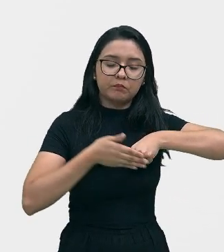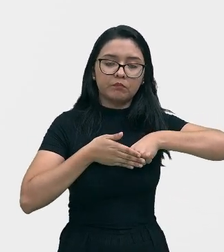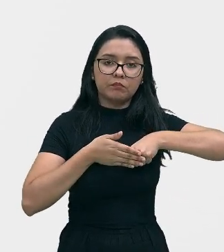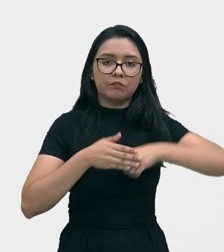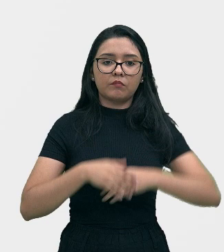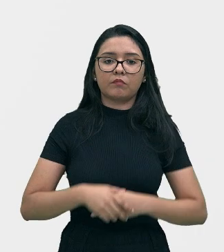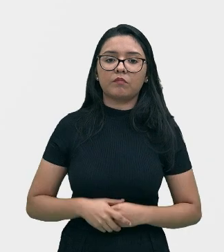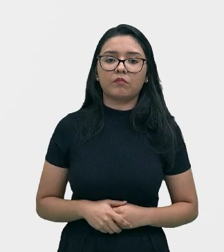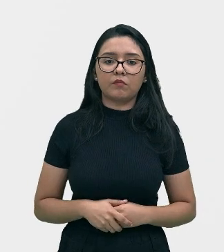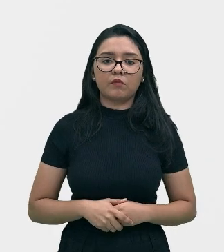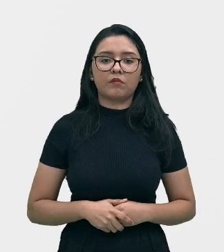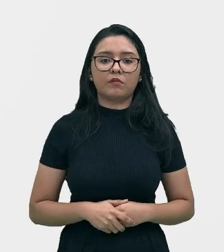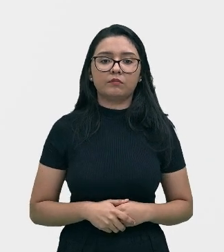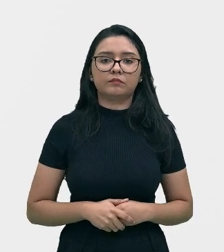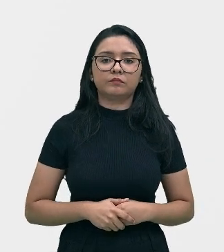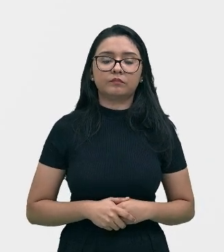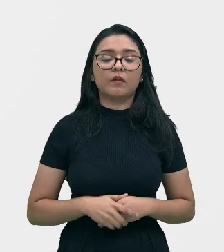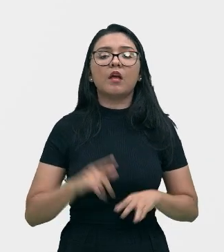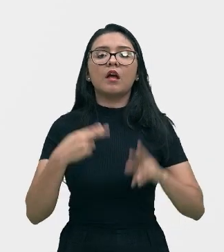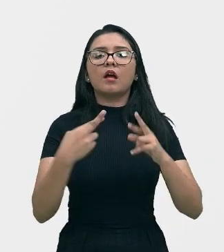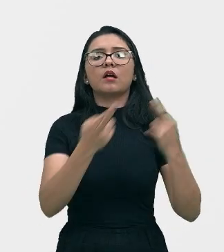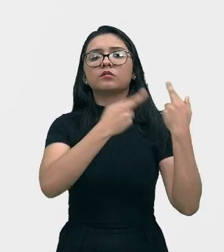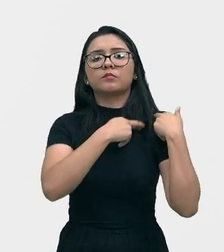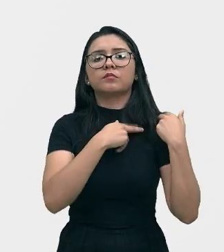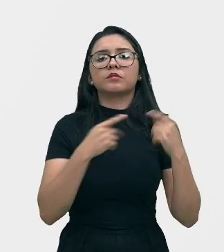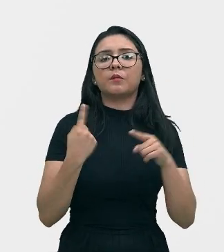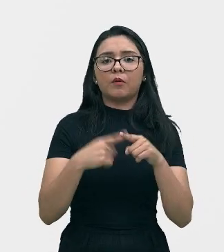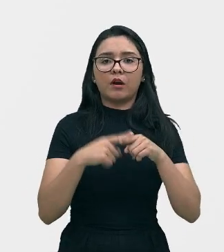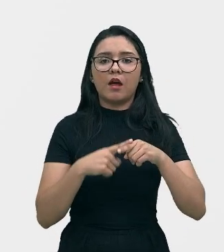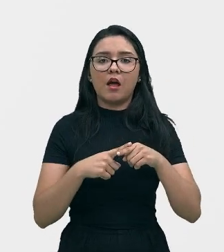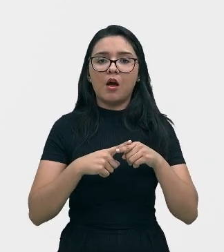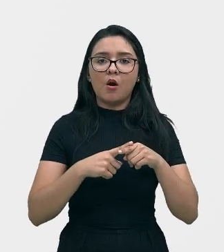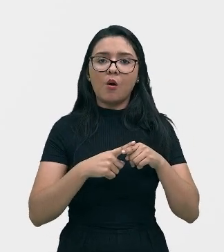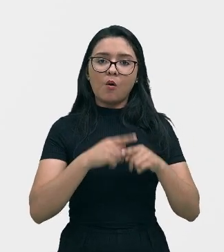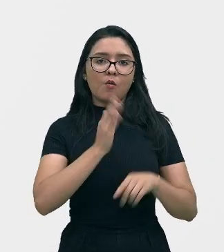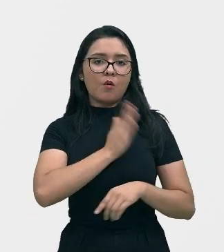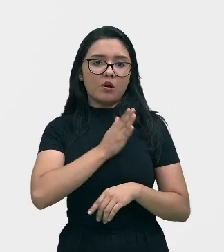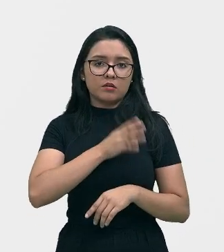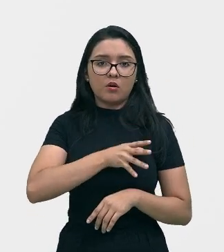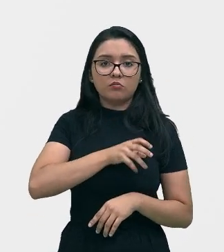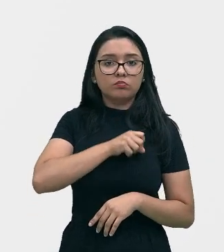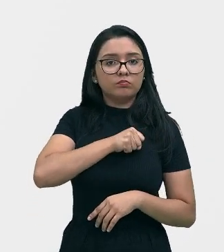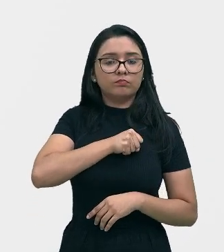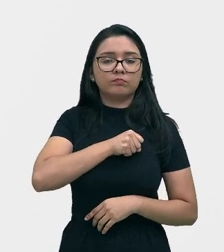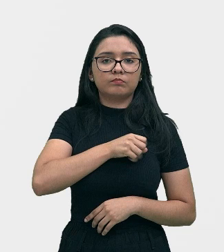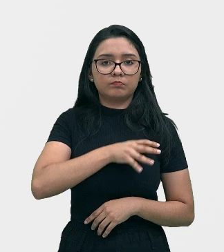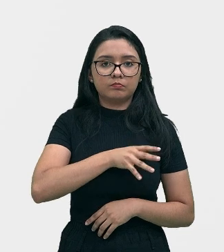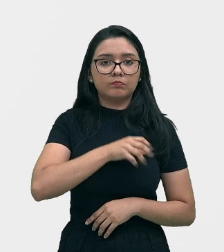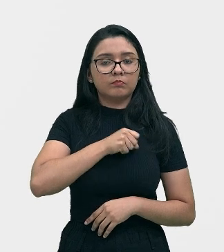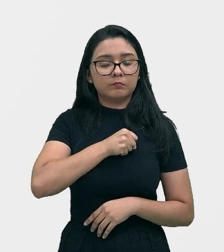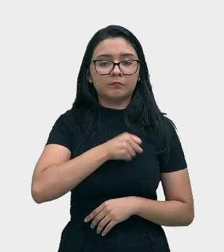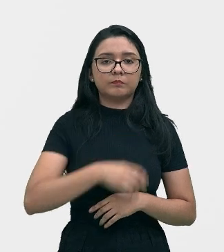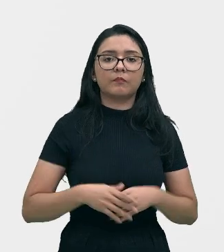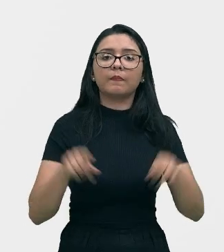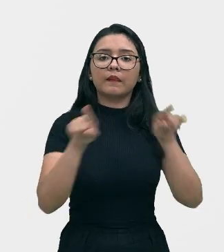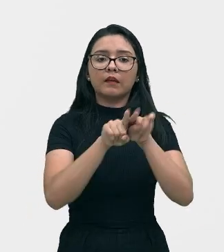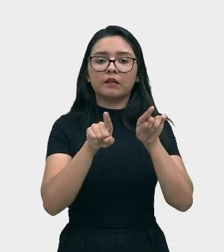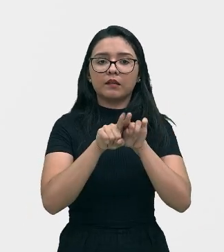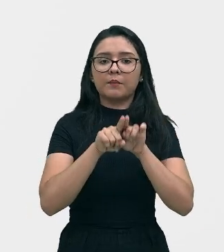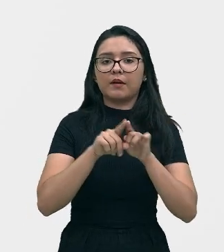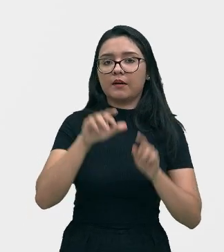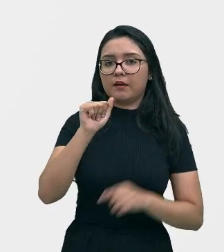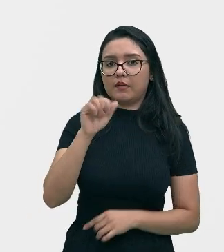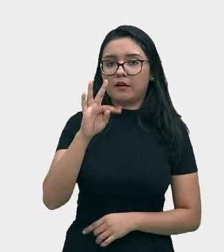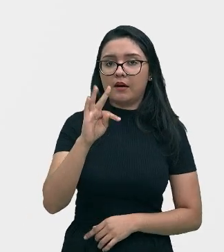o endocárdio, que ele vai ser responsável pelas contrações do coração. Temos ainda os átrios, né,